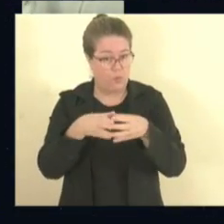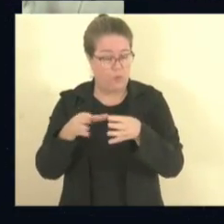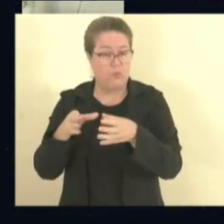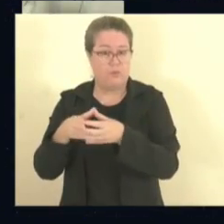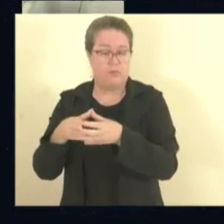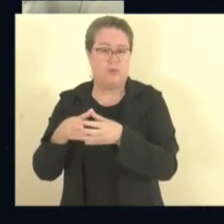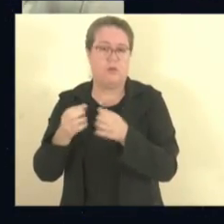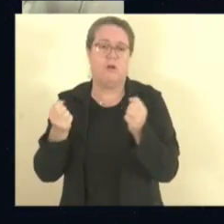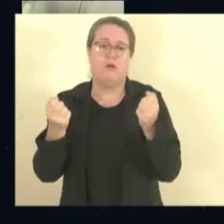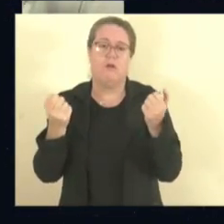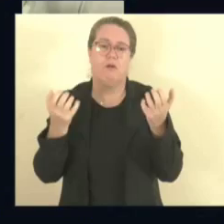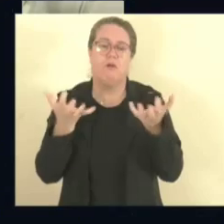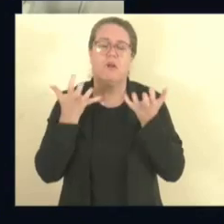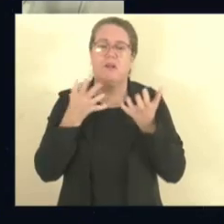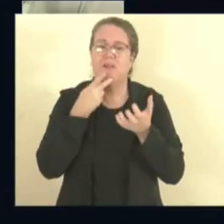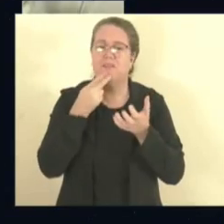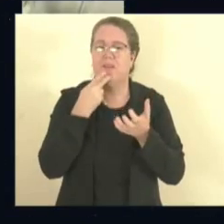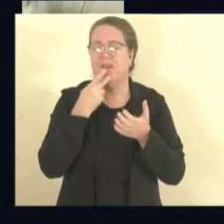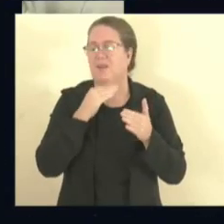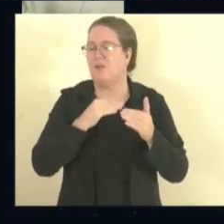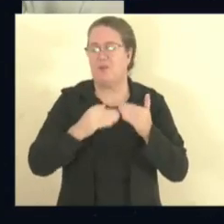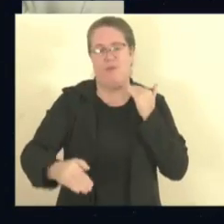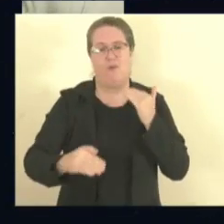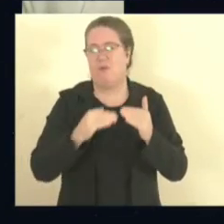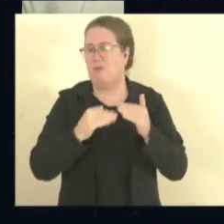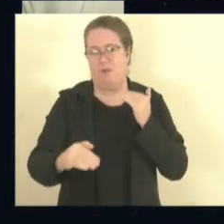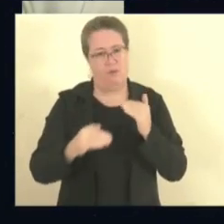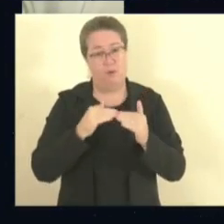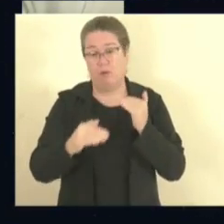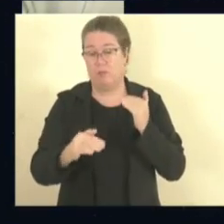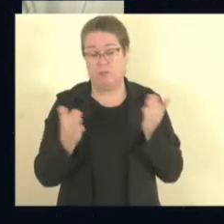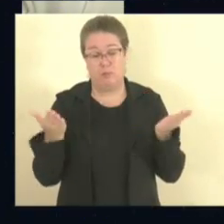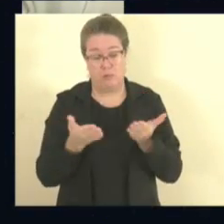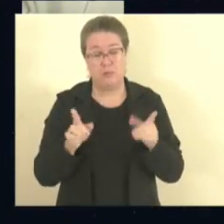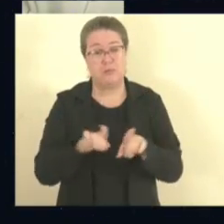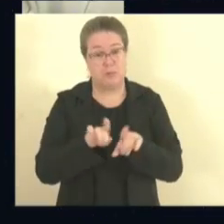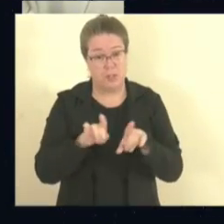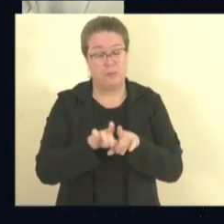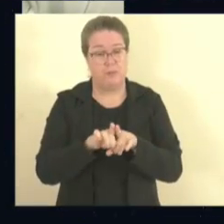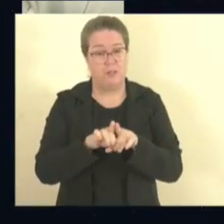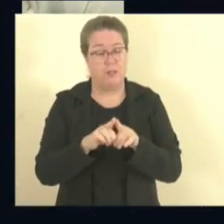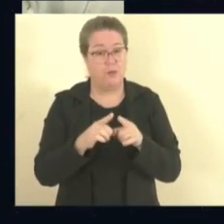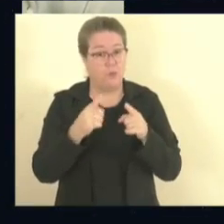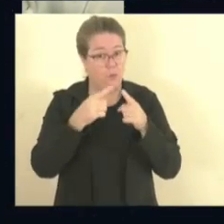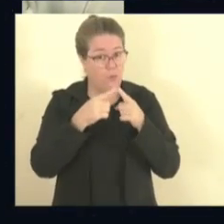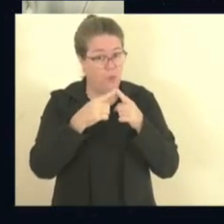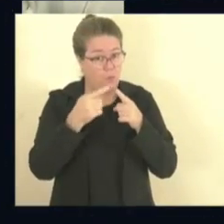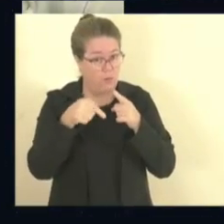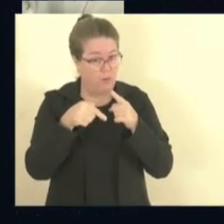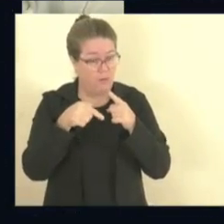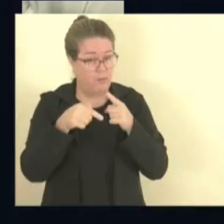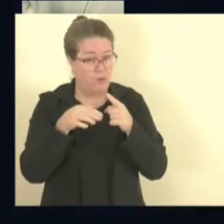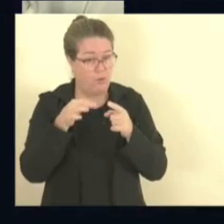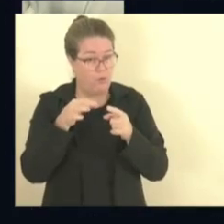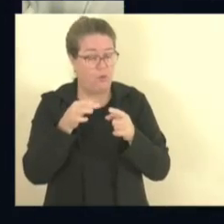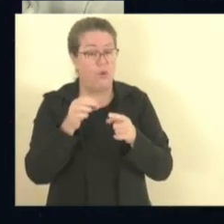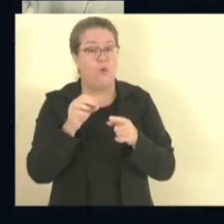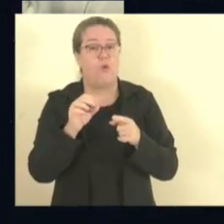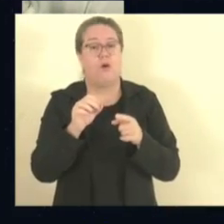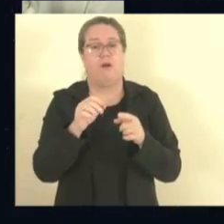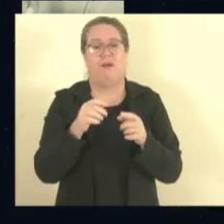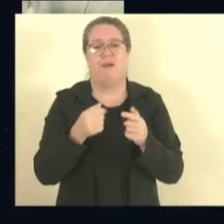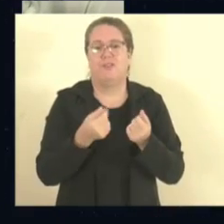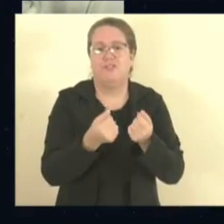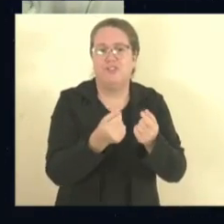Salientar que eu votei contrário lá e vou votar contrário aqui. Só uma questão, eu não sou contra operações financeiras, operações de crédito,